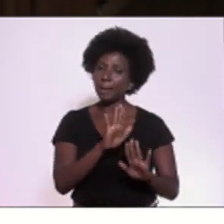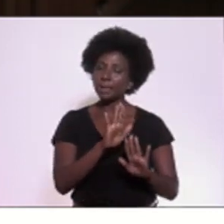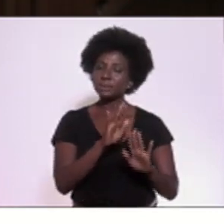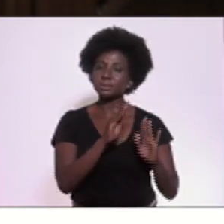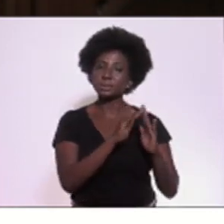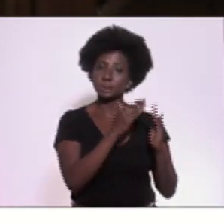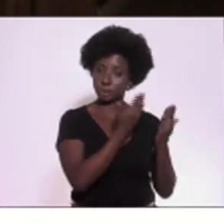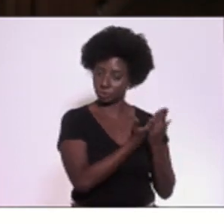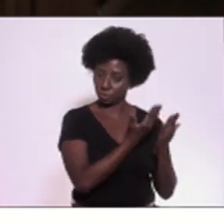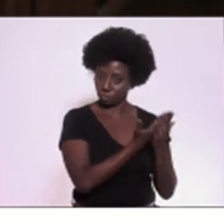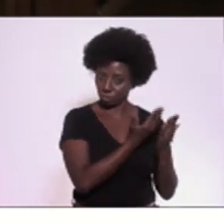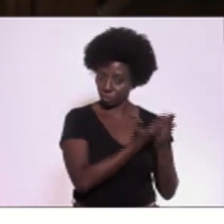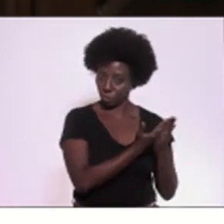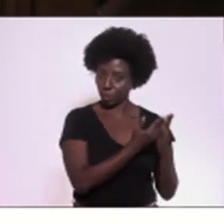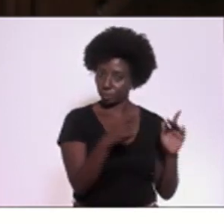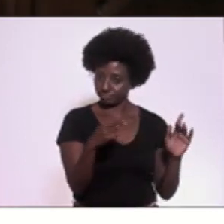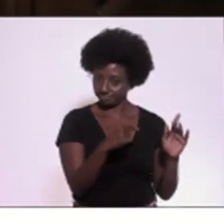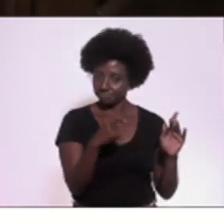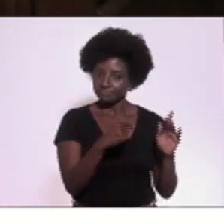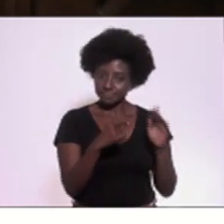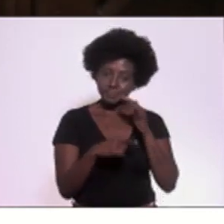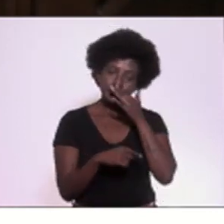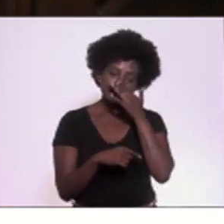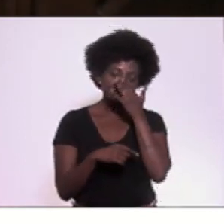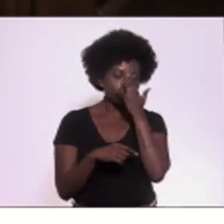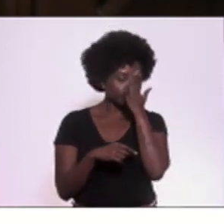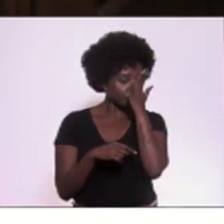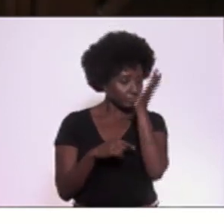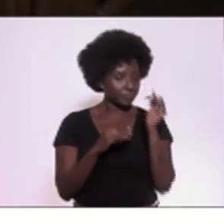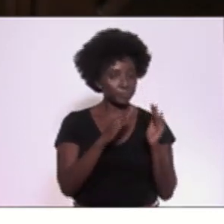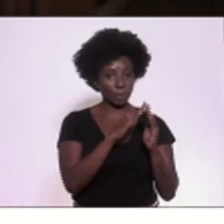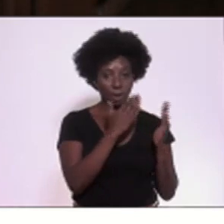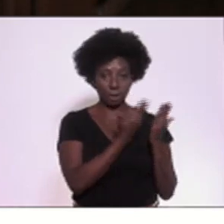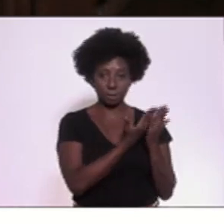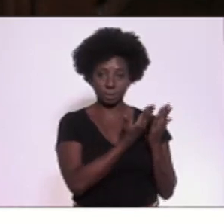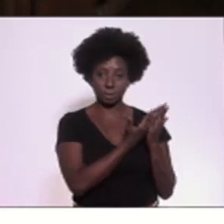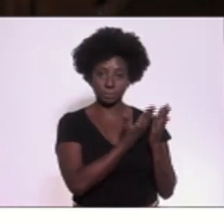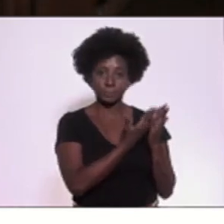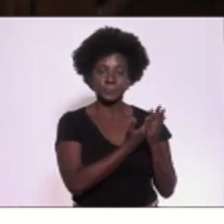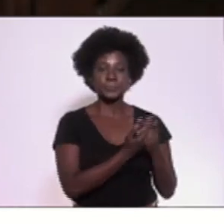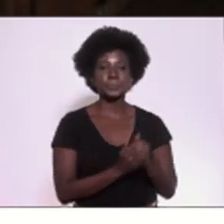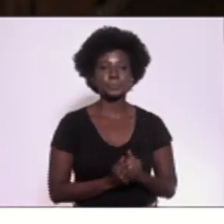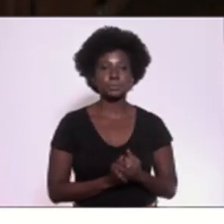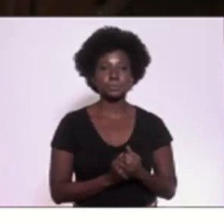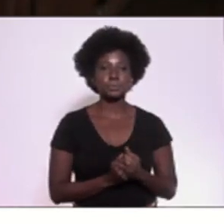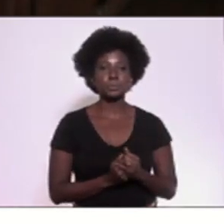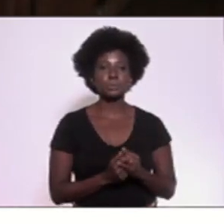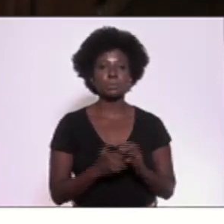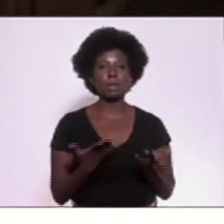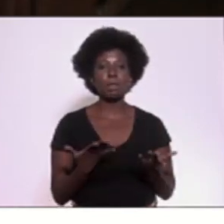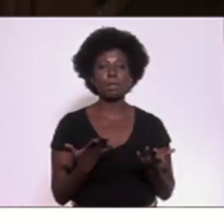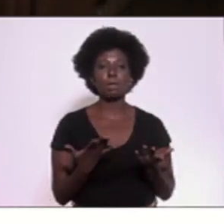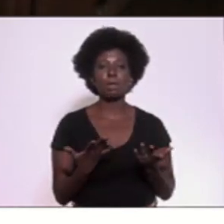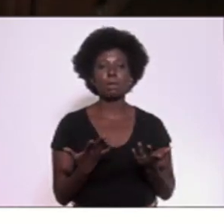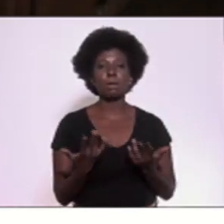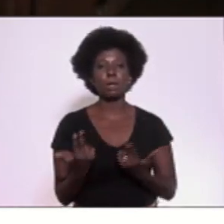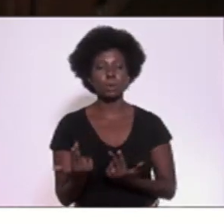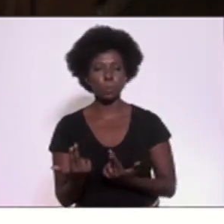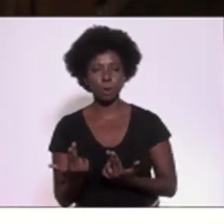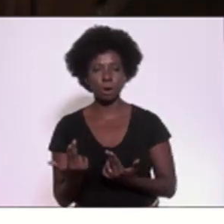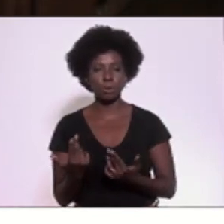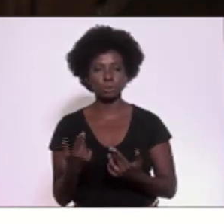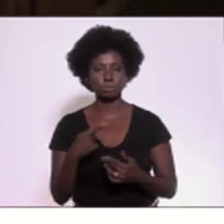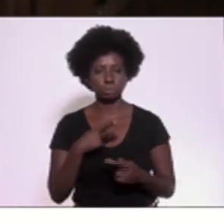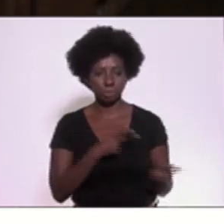questão, a Escola Estadual Coronel João Tarcísio Bueno, é a mesma escola, Eliomar, que nós